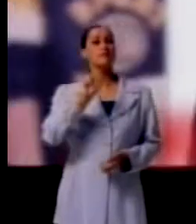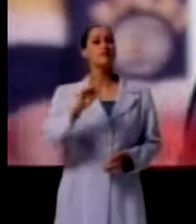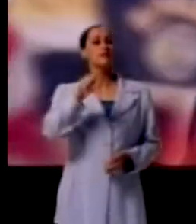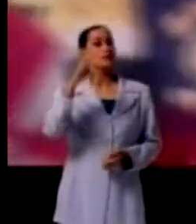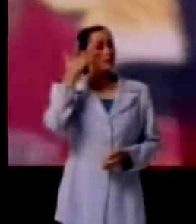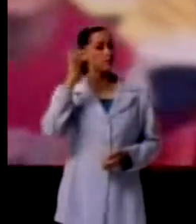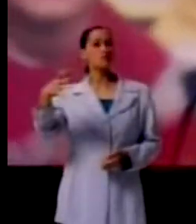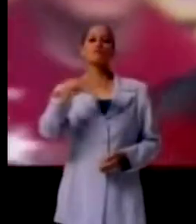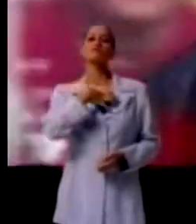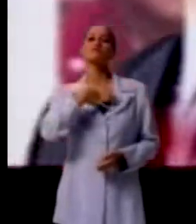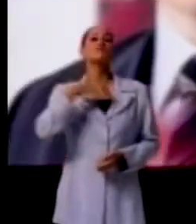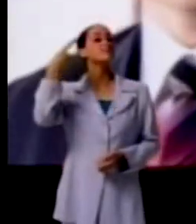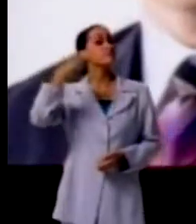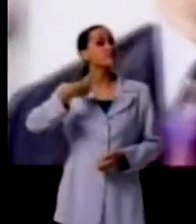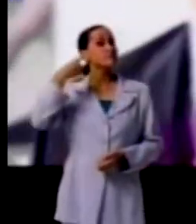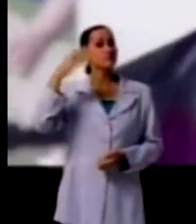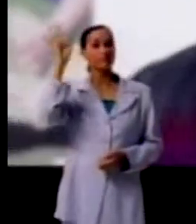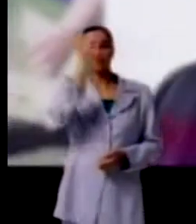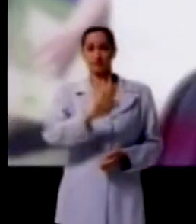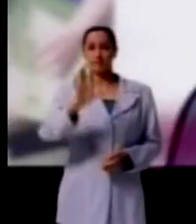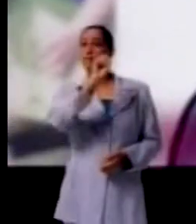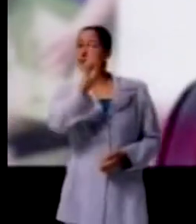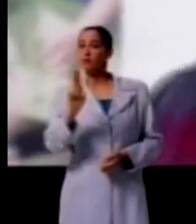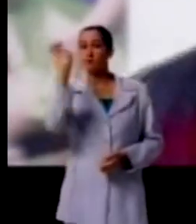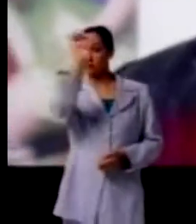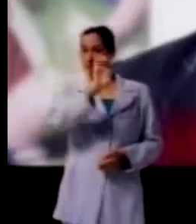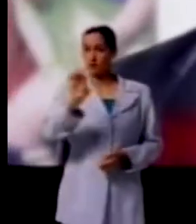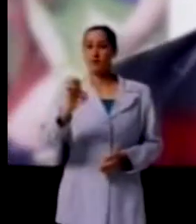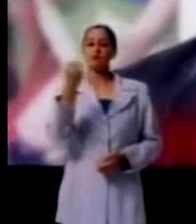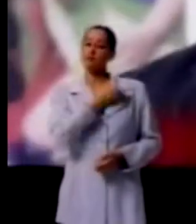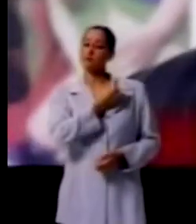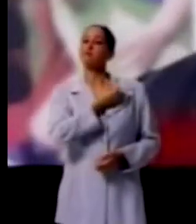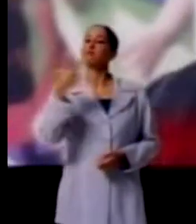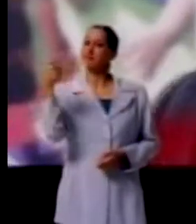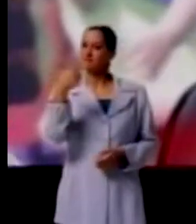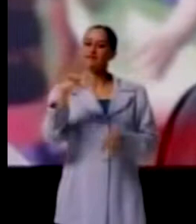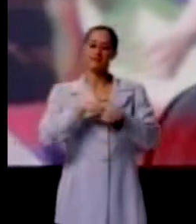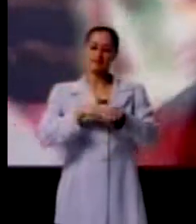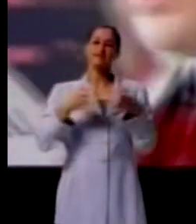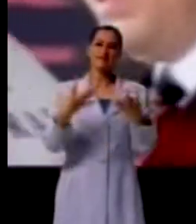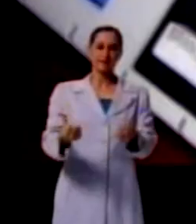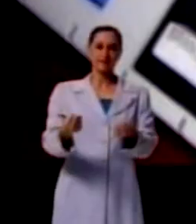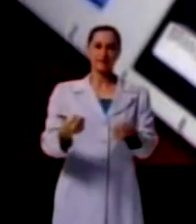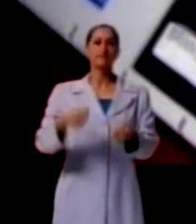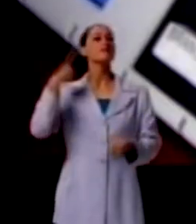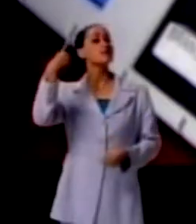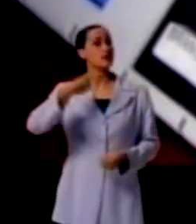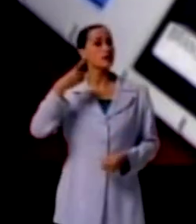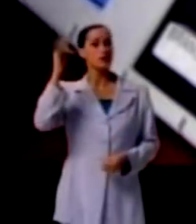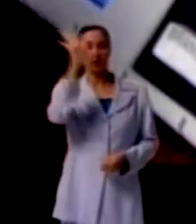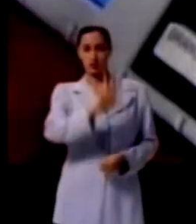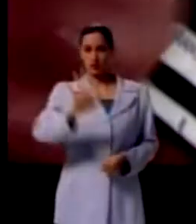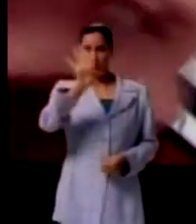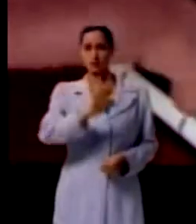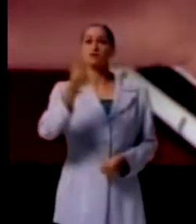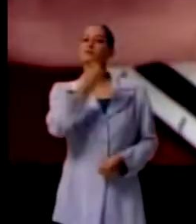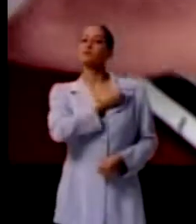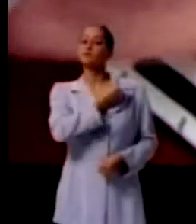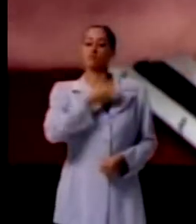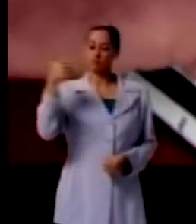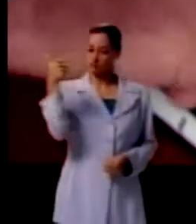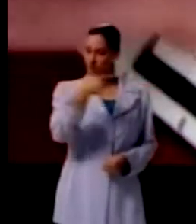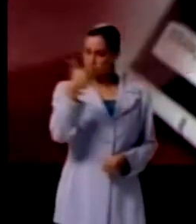Se você está em dúvida para deputado estadual ou para deputado federal, tecla 22 e confirma. Para deputado federal,